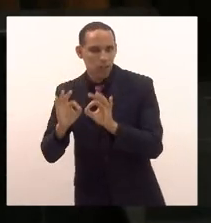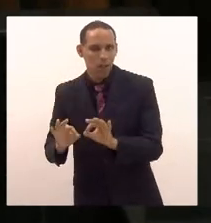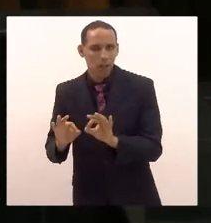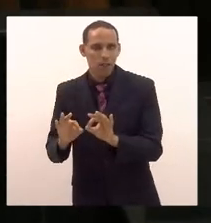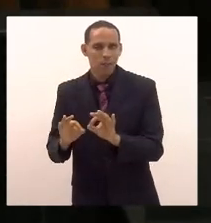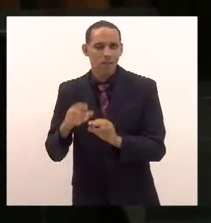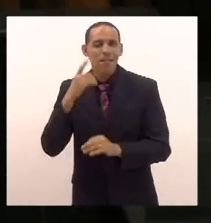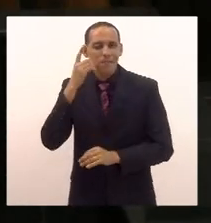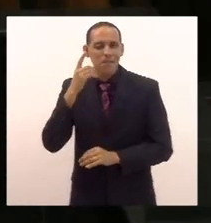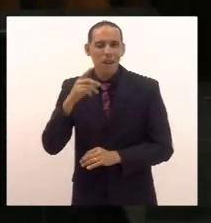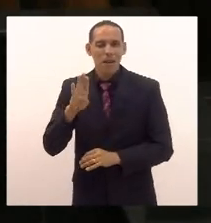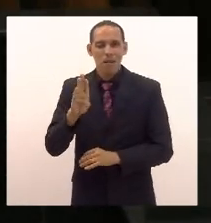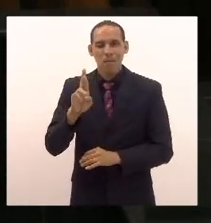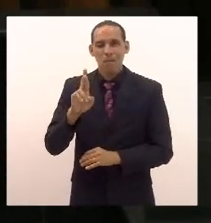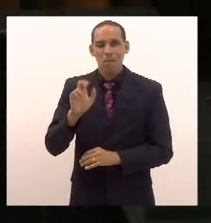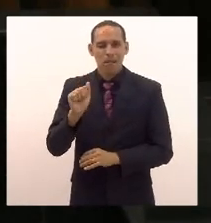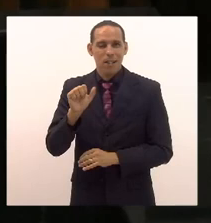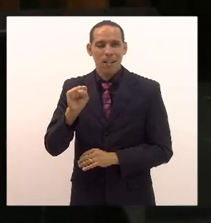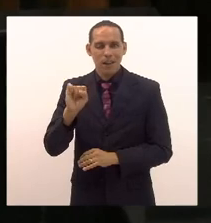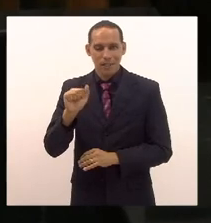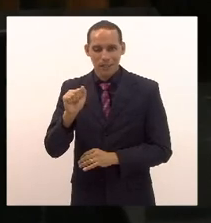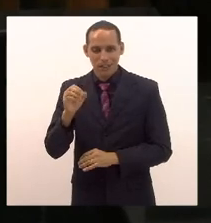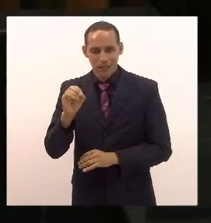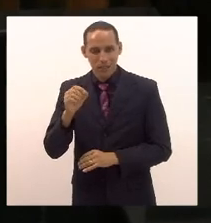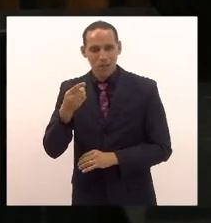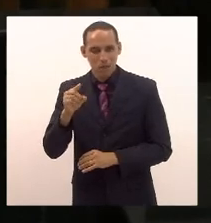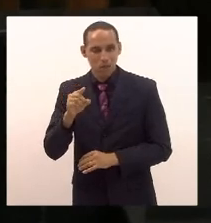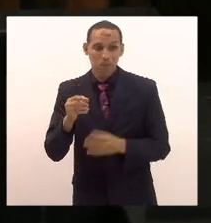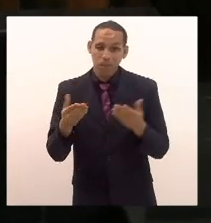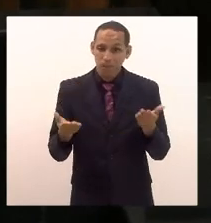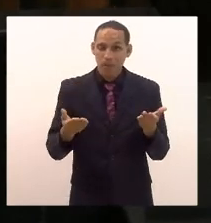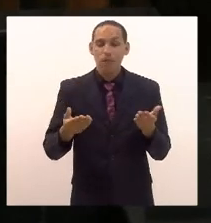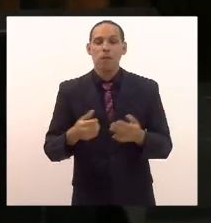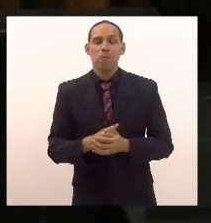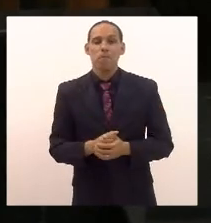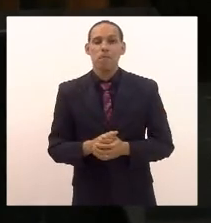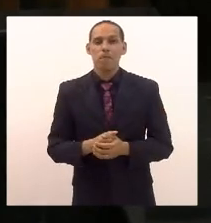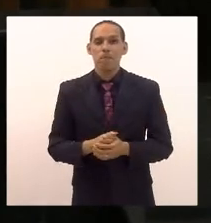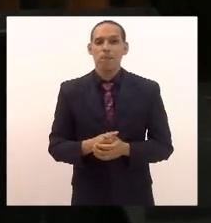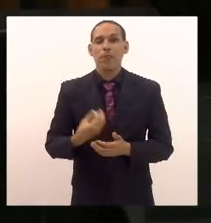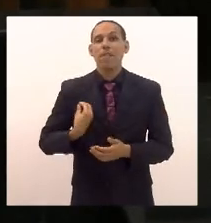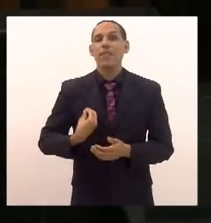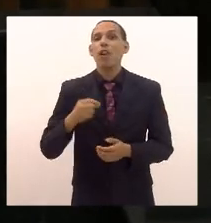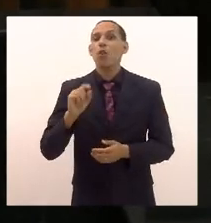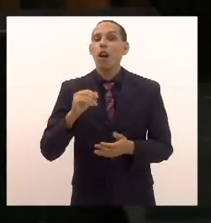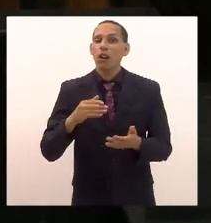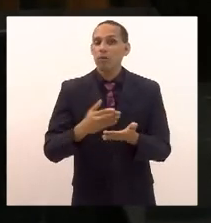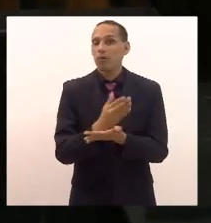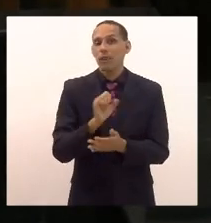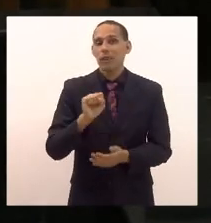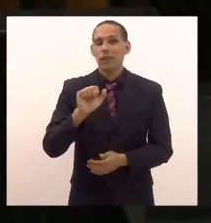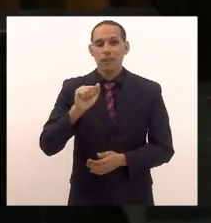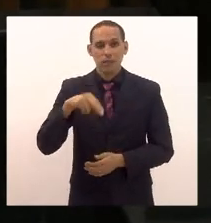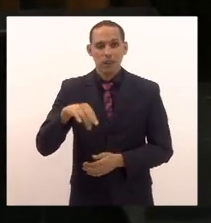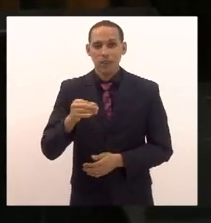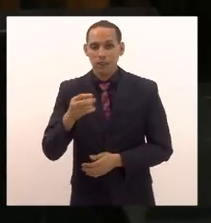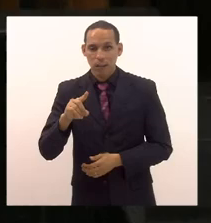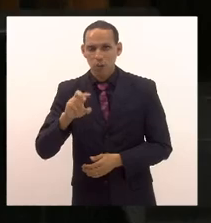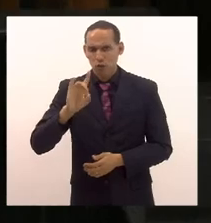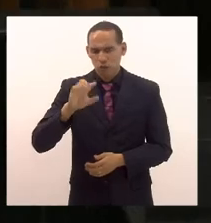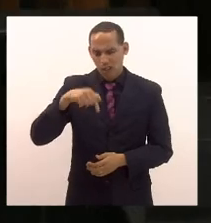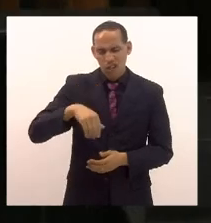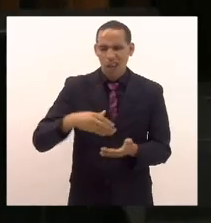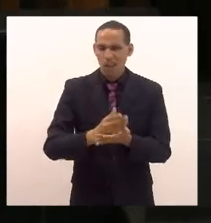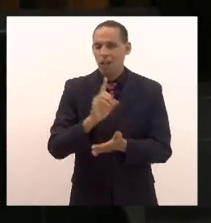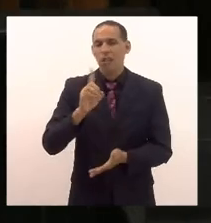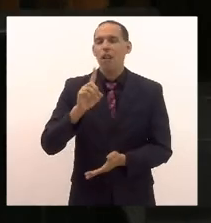Pedro brazão é válida com a sanção não é simplesmente a provar